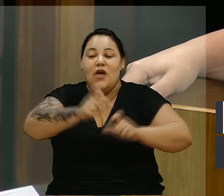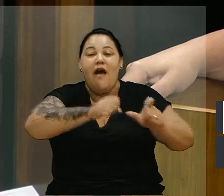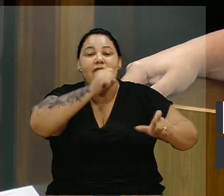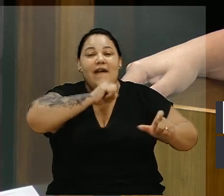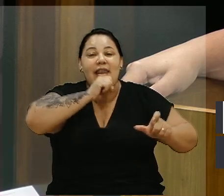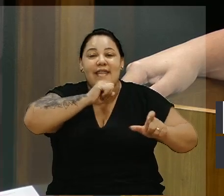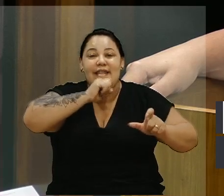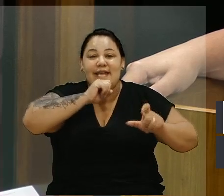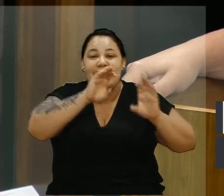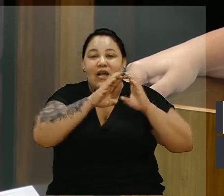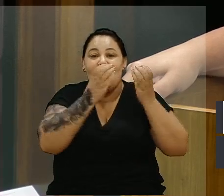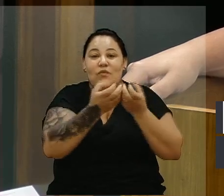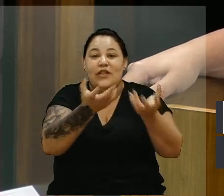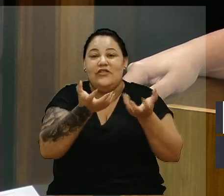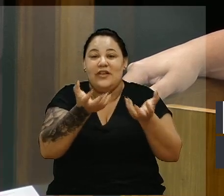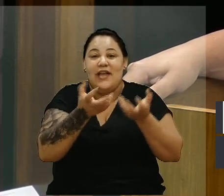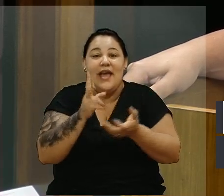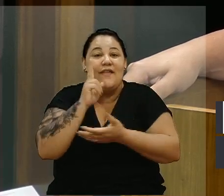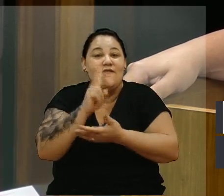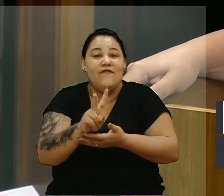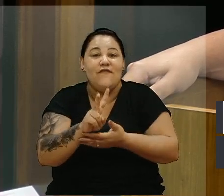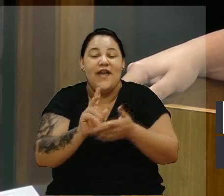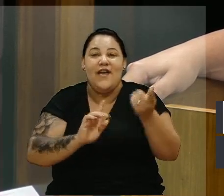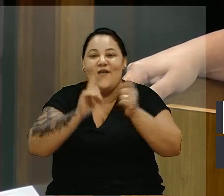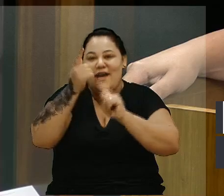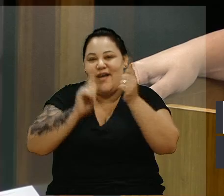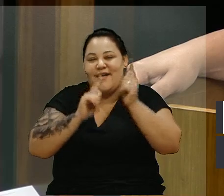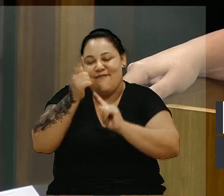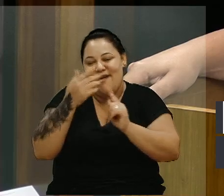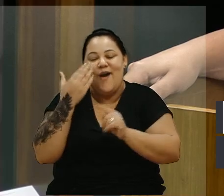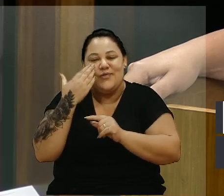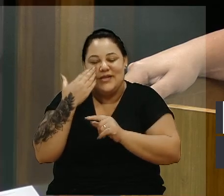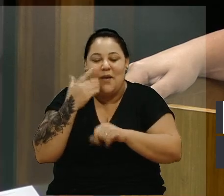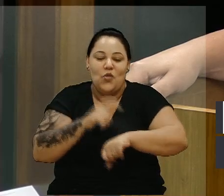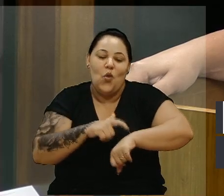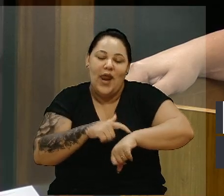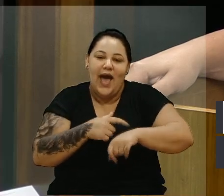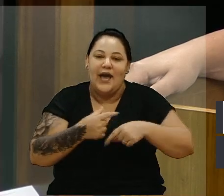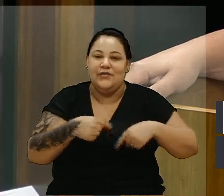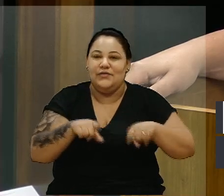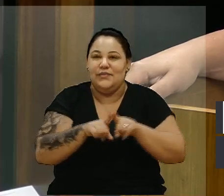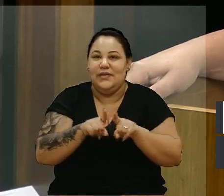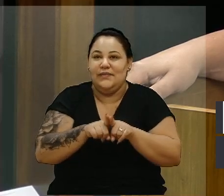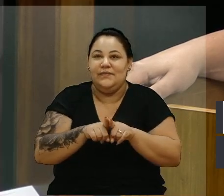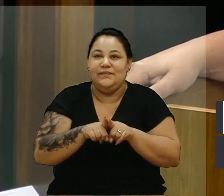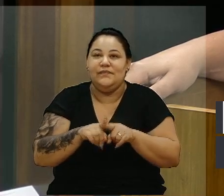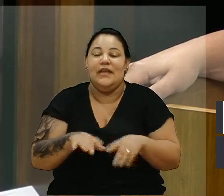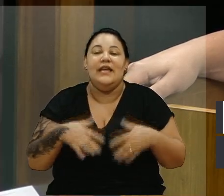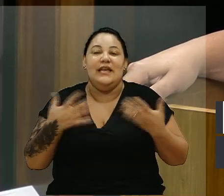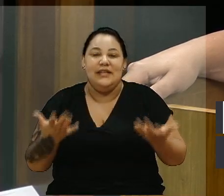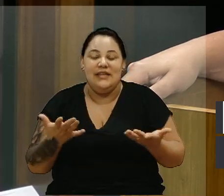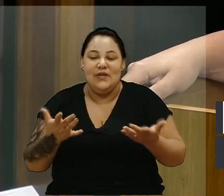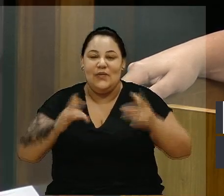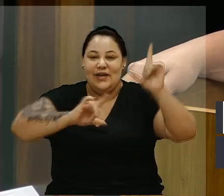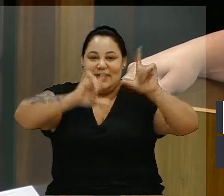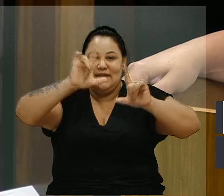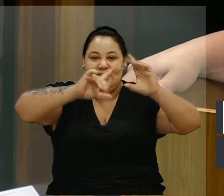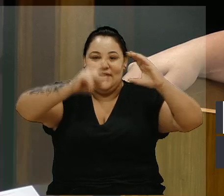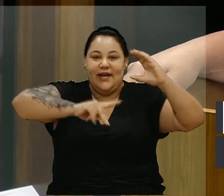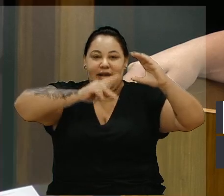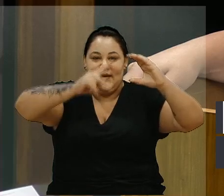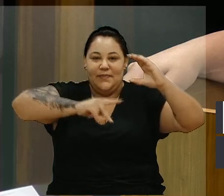querem ver o carnaval e não podem, pela questão da locomoção, do horário, enfim. Então, a TV Câmara,